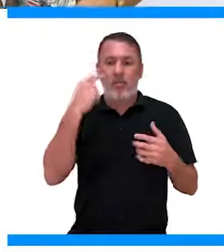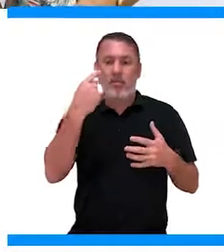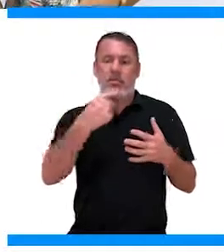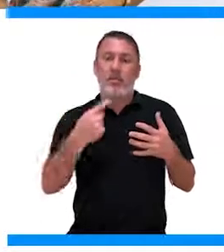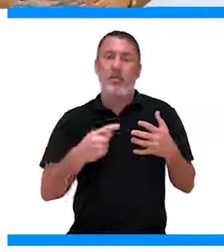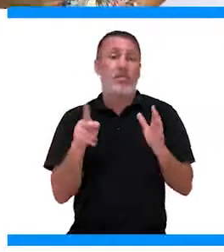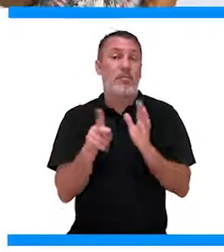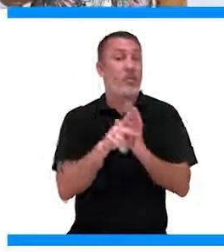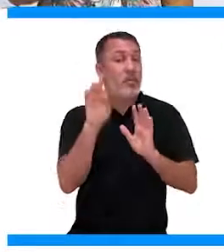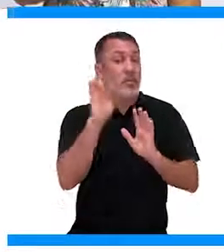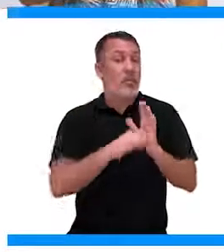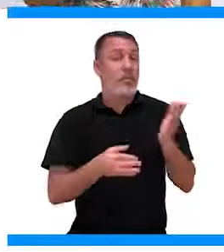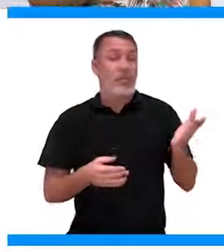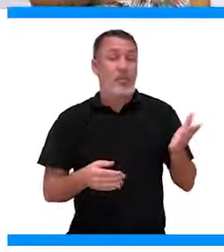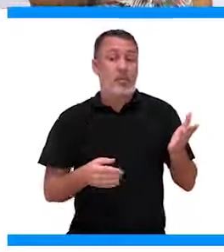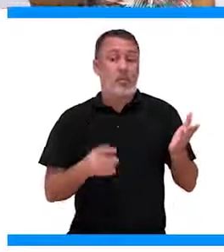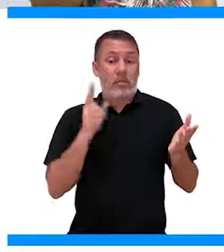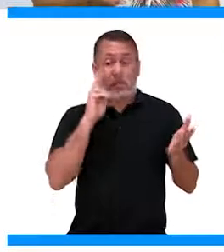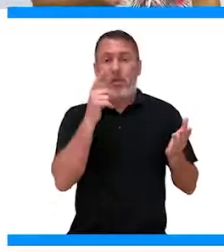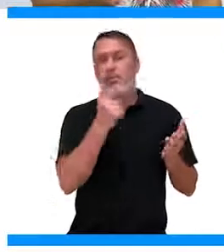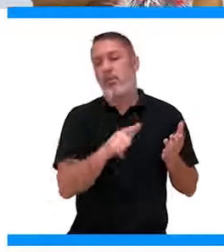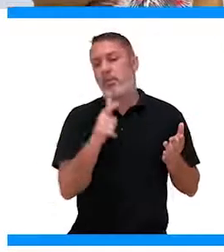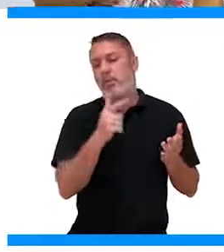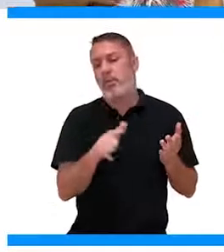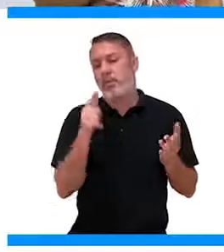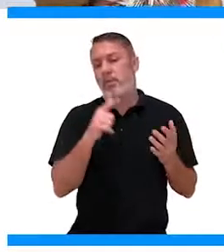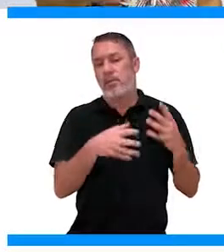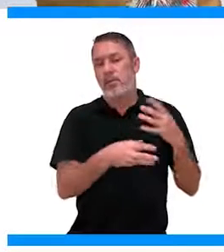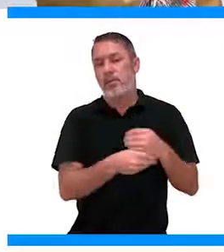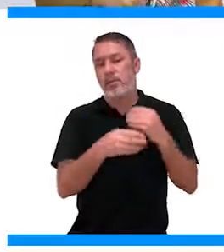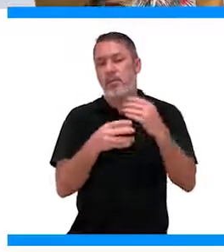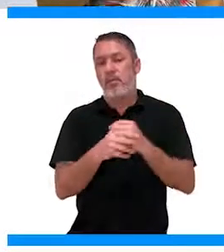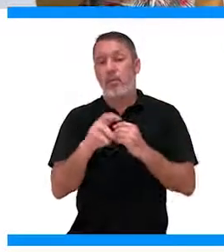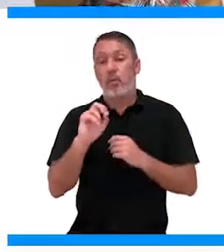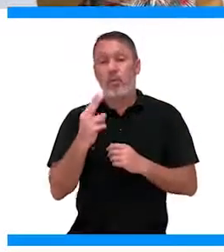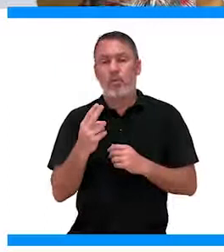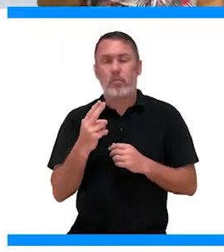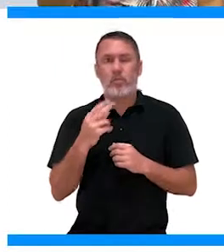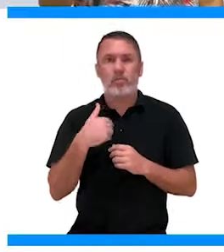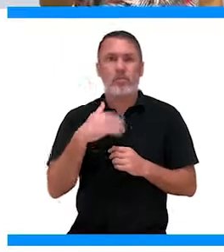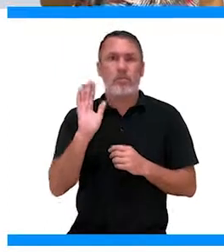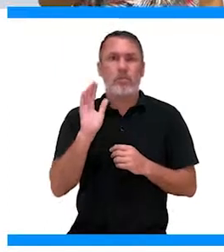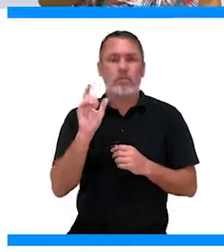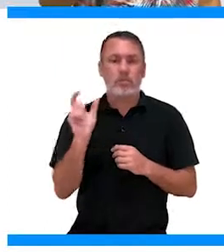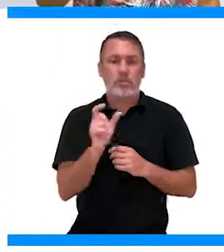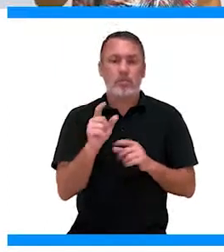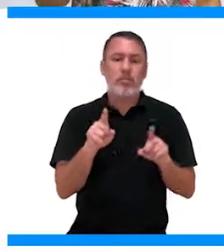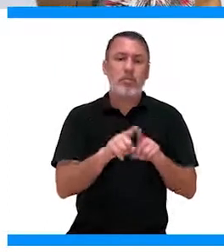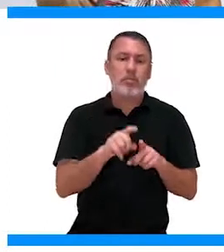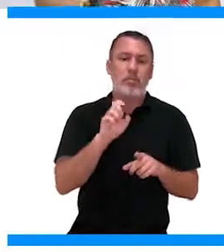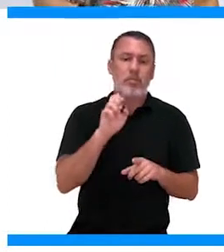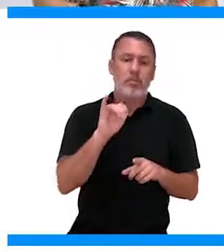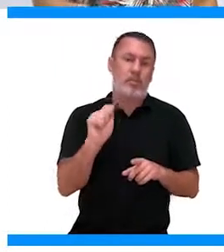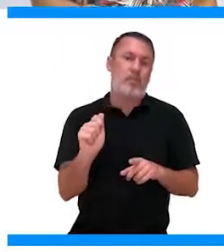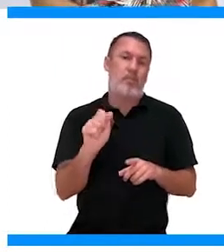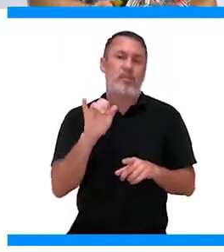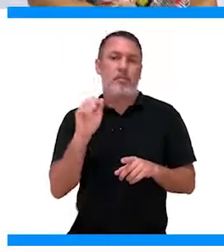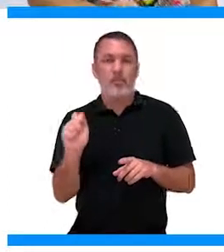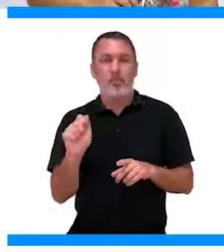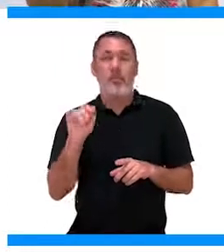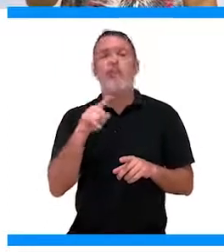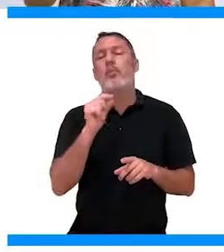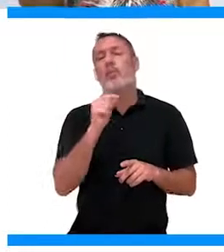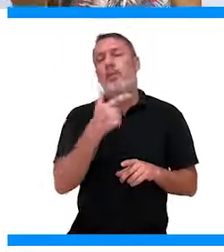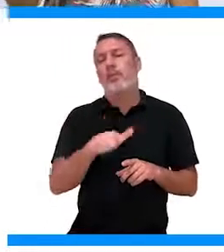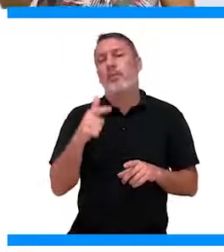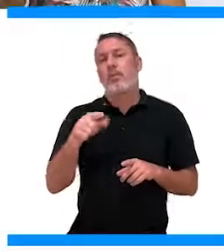daquilo. Então, olha só, eu tenho o ditongo ali sendo repetido, eu tenho o ou e o ei, né? Então,